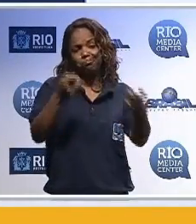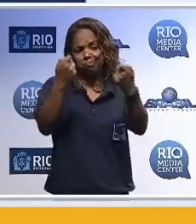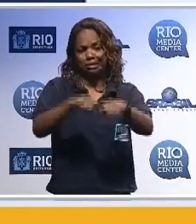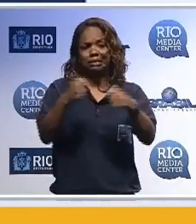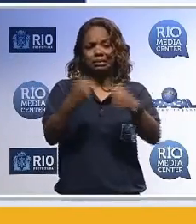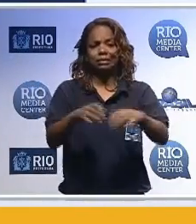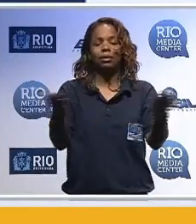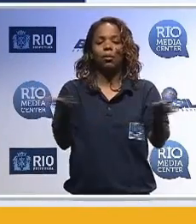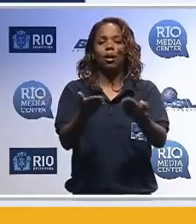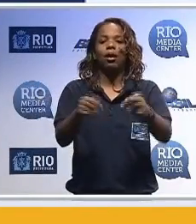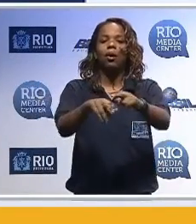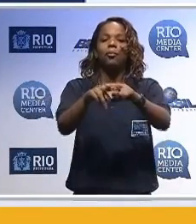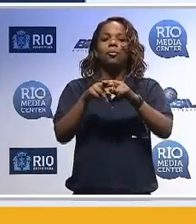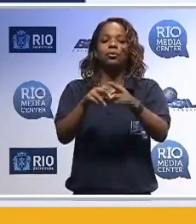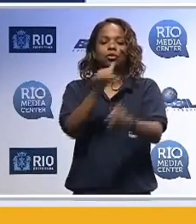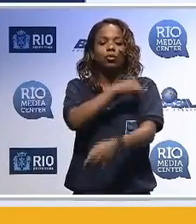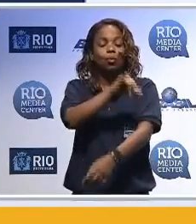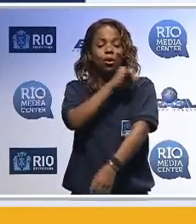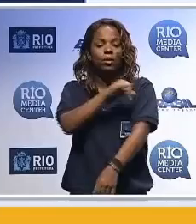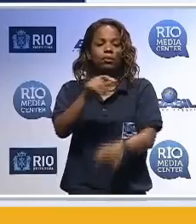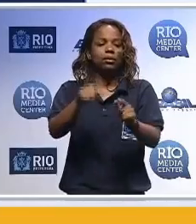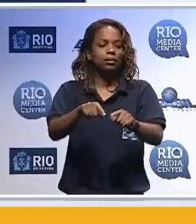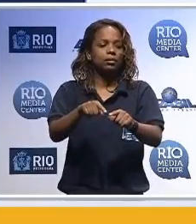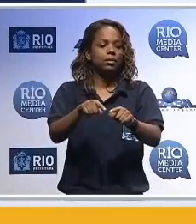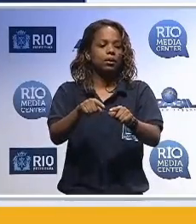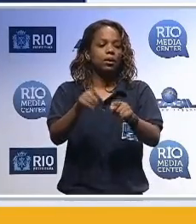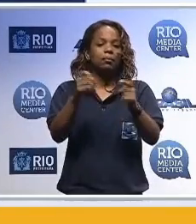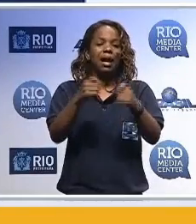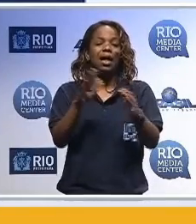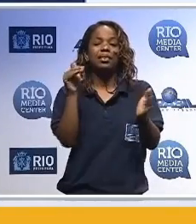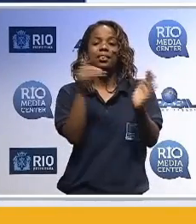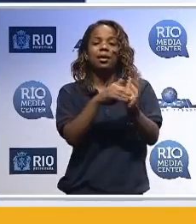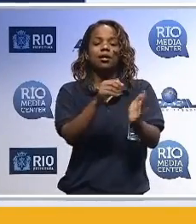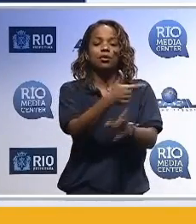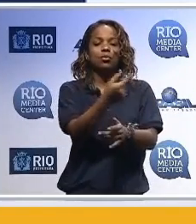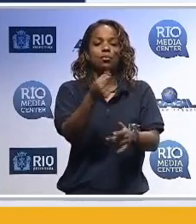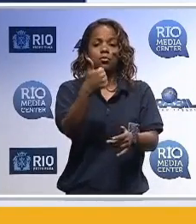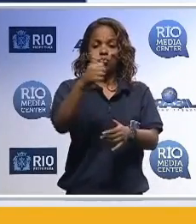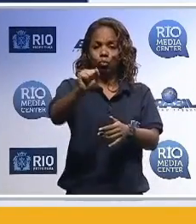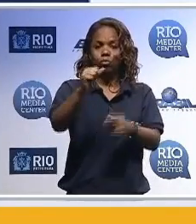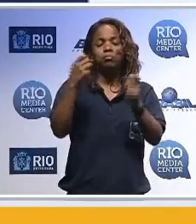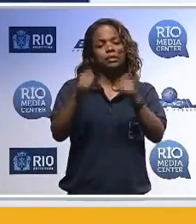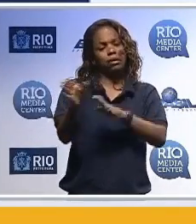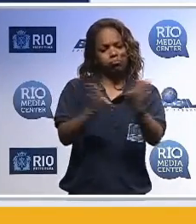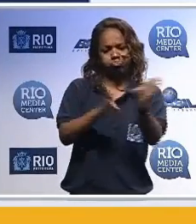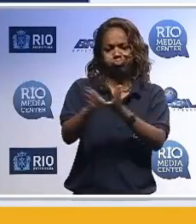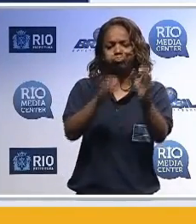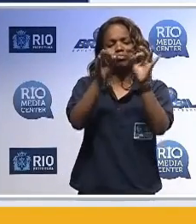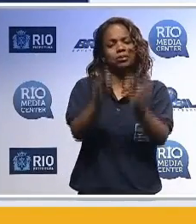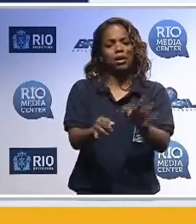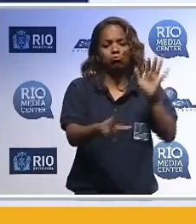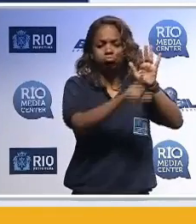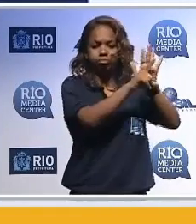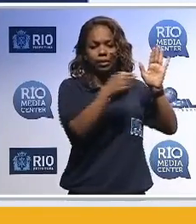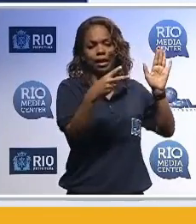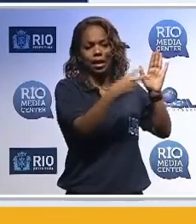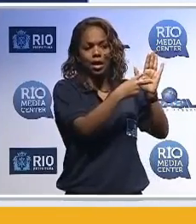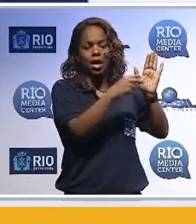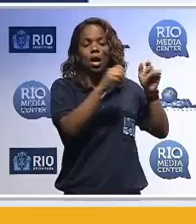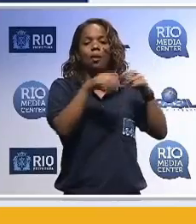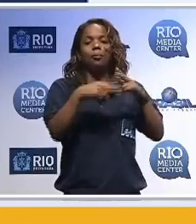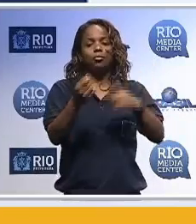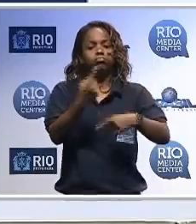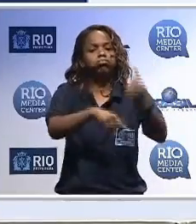de janeiro de 2018, eles têm que estar acessíveis. Mas a gente não tem dúvida de que tem muito que avançar. E a gente